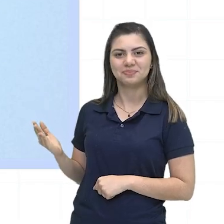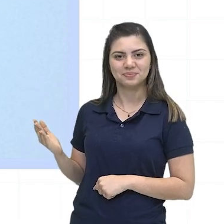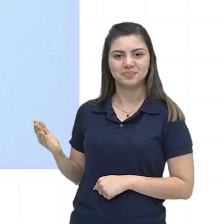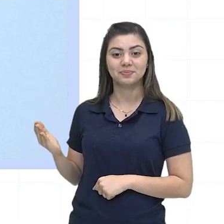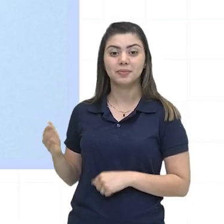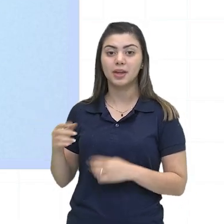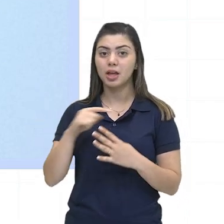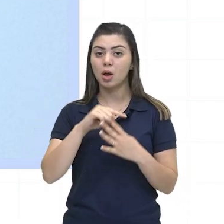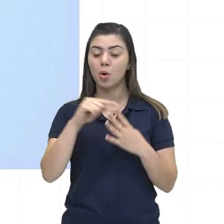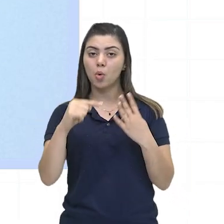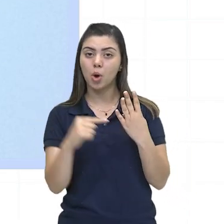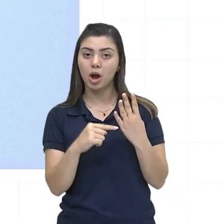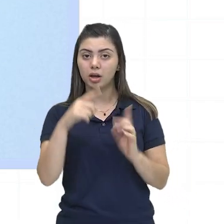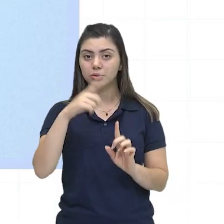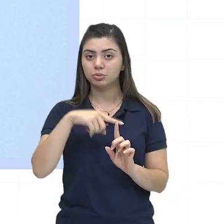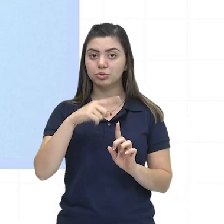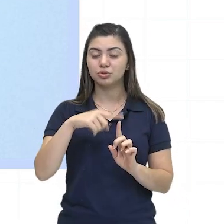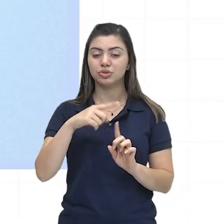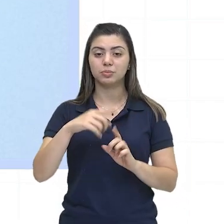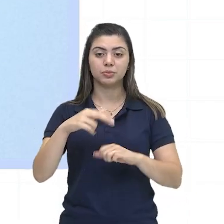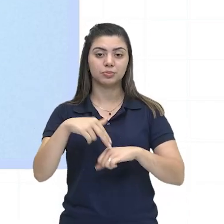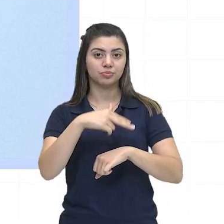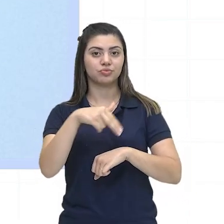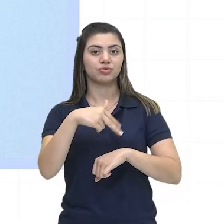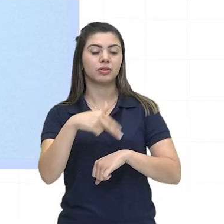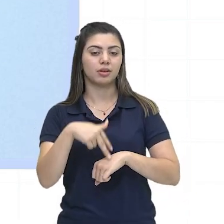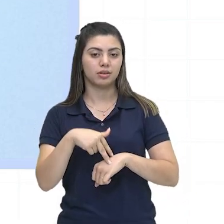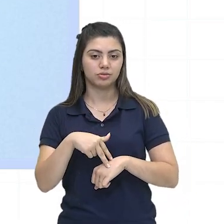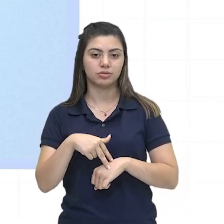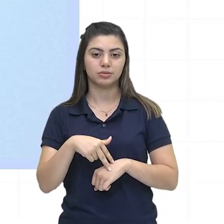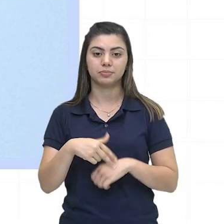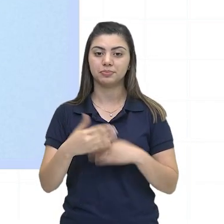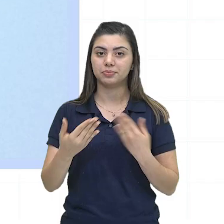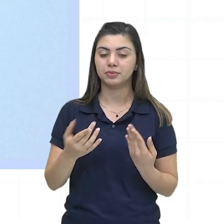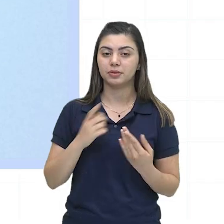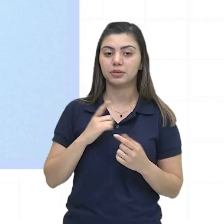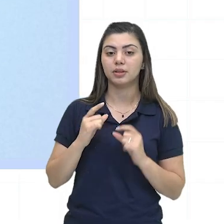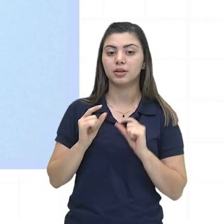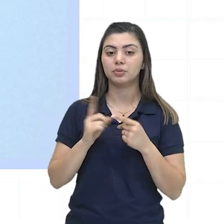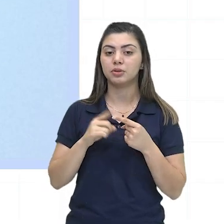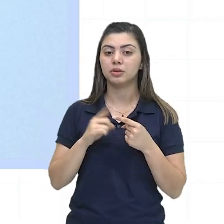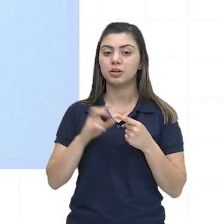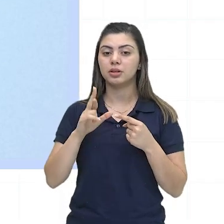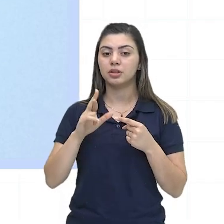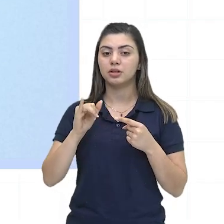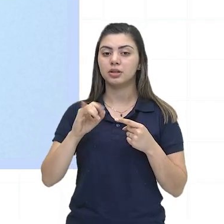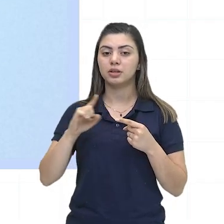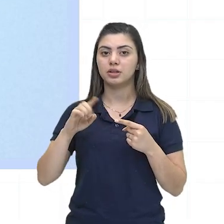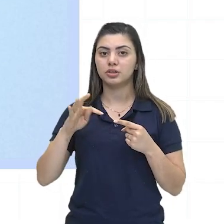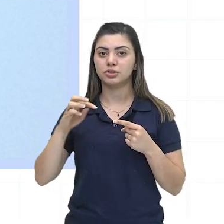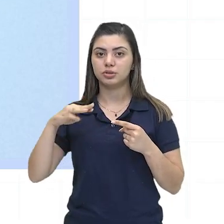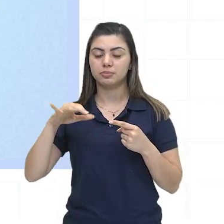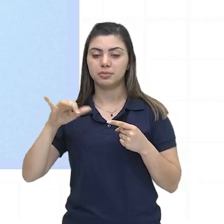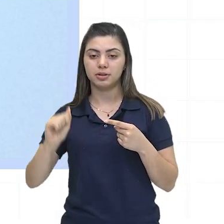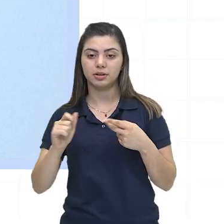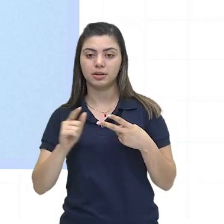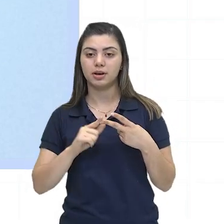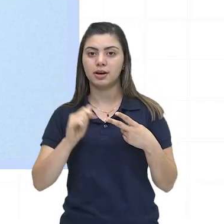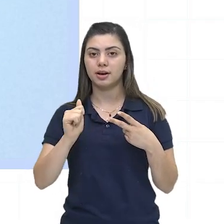aí 4 tipos de ginástica. Nós temos a ginástica rítmica, a